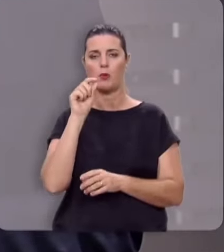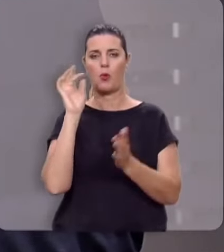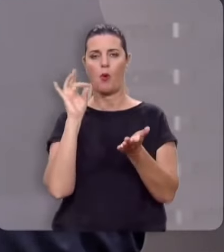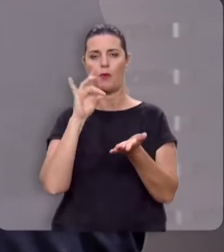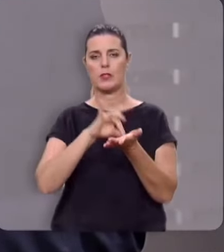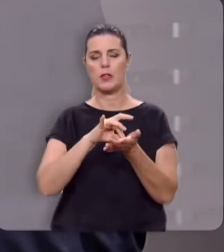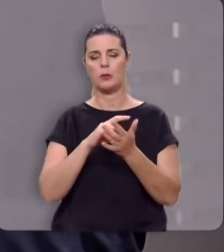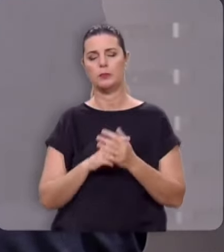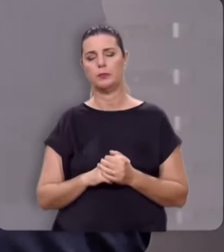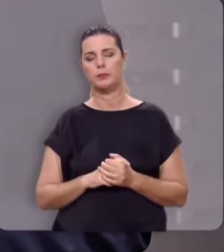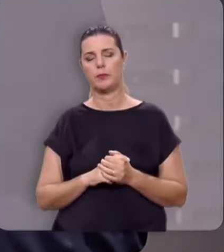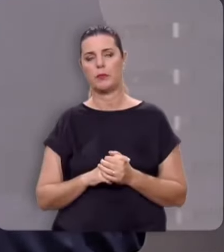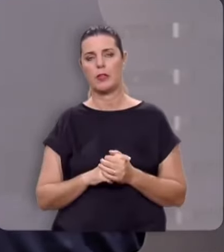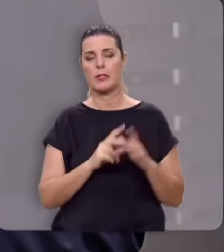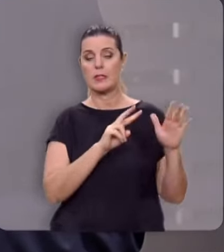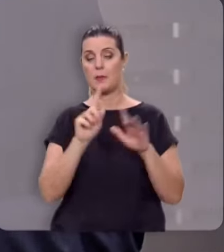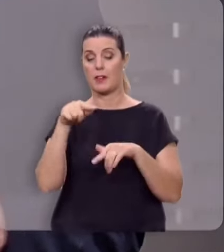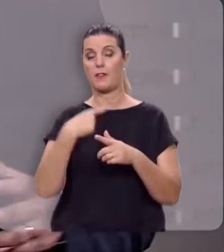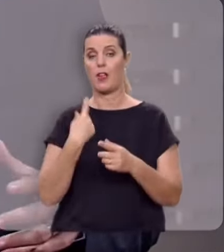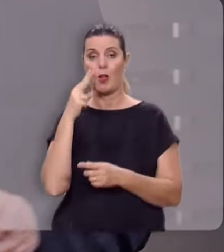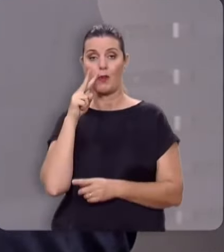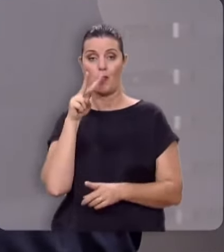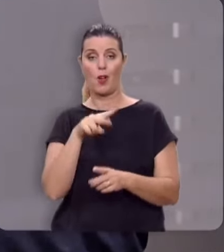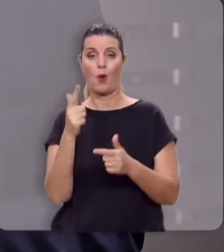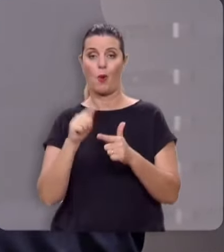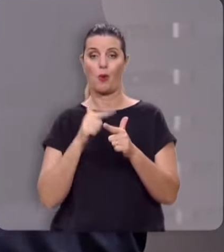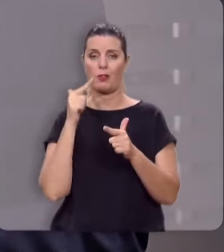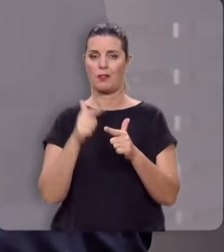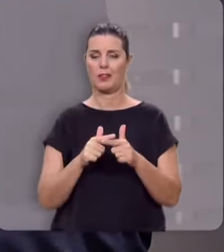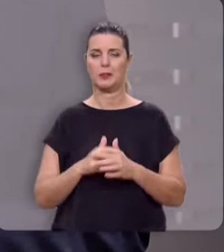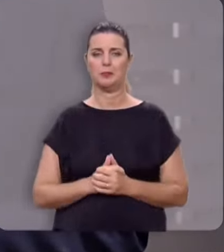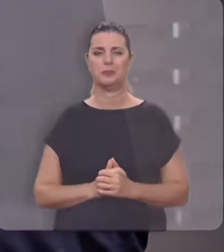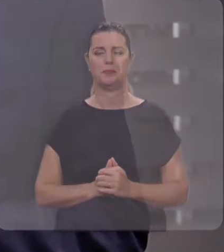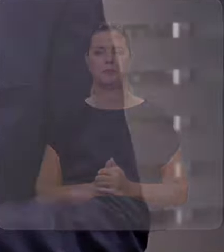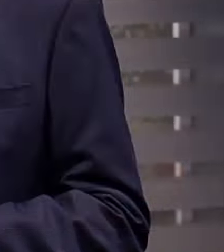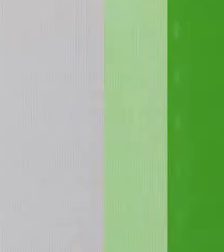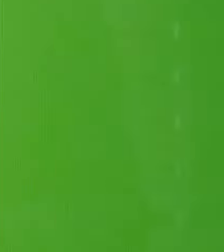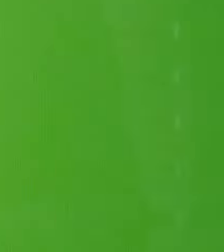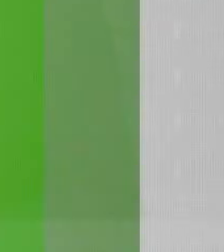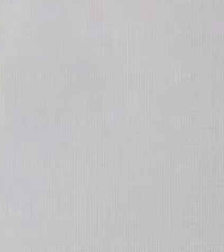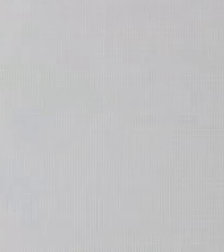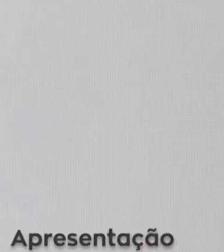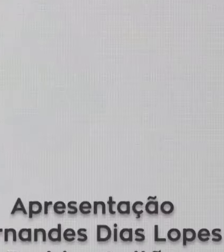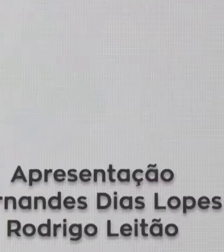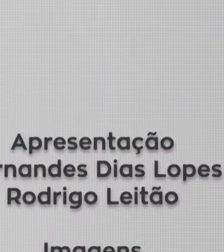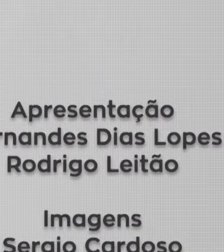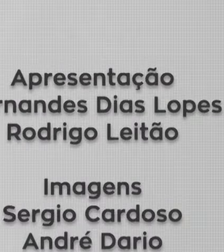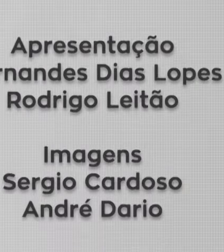youtube.com/IPB Oficial. Na semana que vem, nós nos vemos aqui mais uma vez.